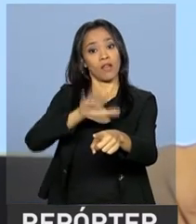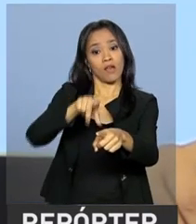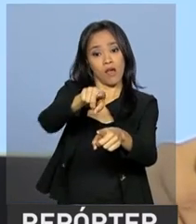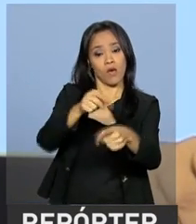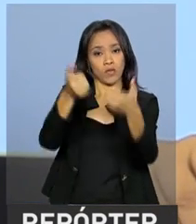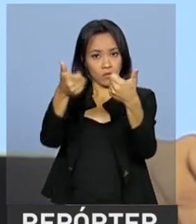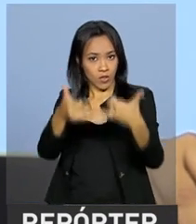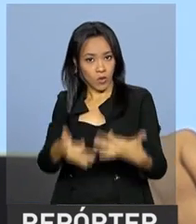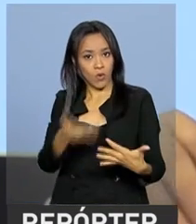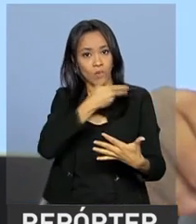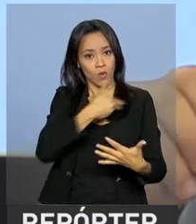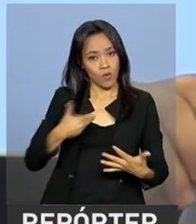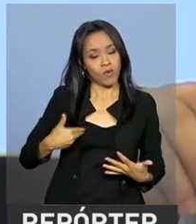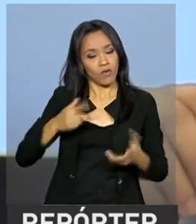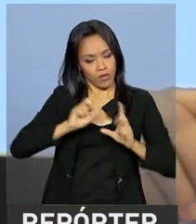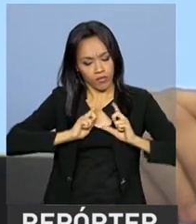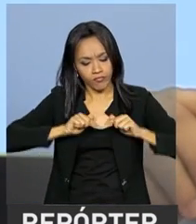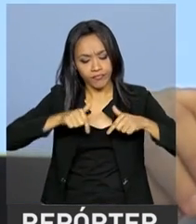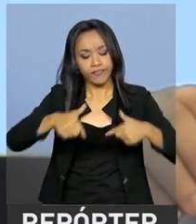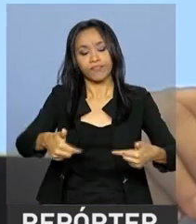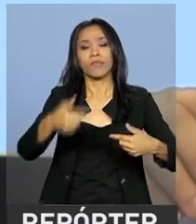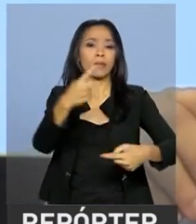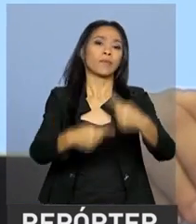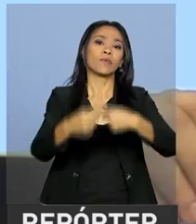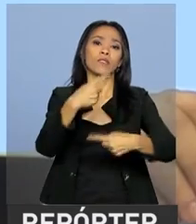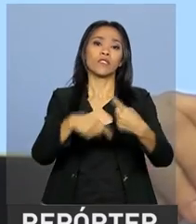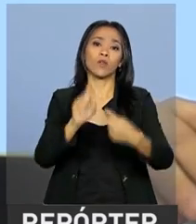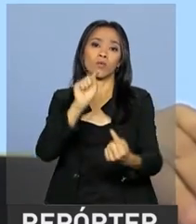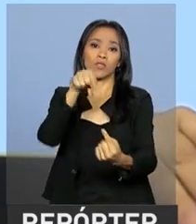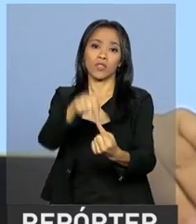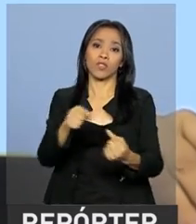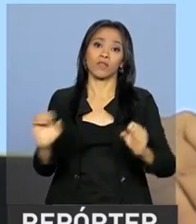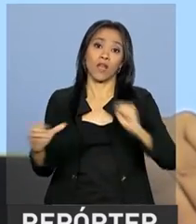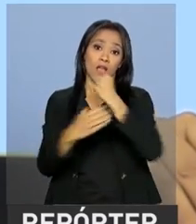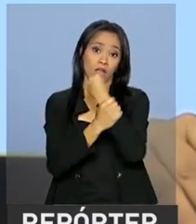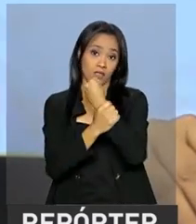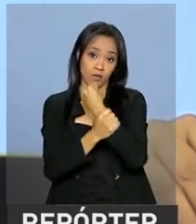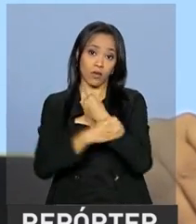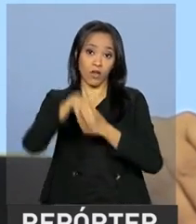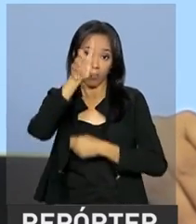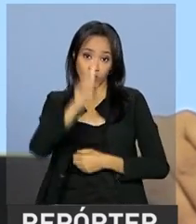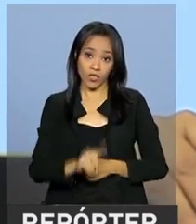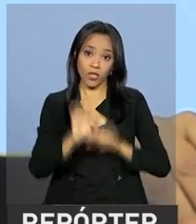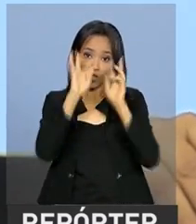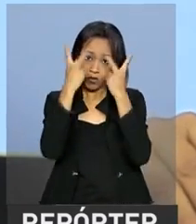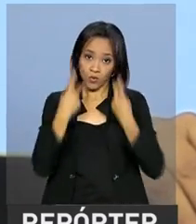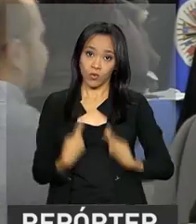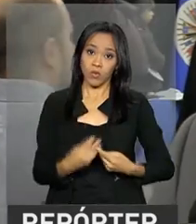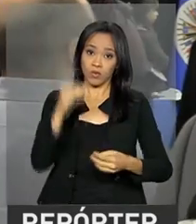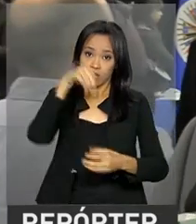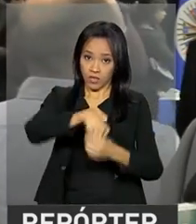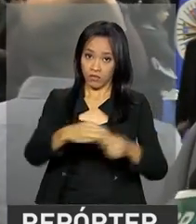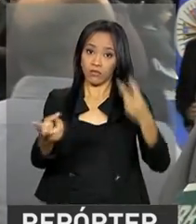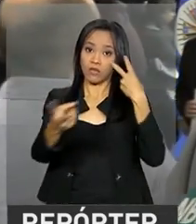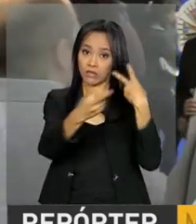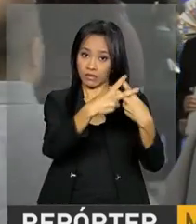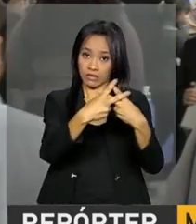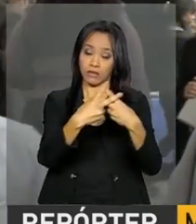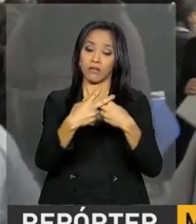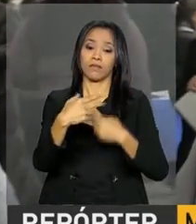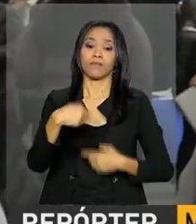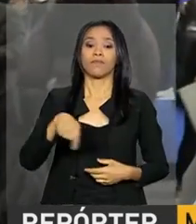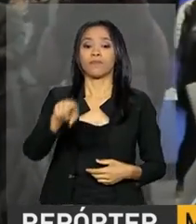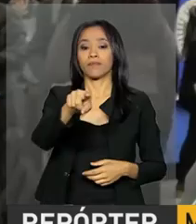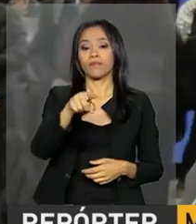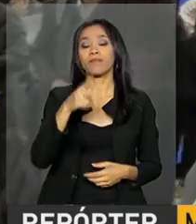destacou que o governo tem se empenhado em políticas para aumentar as garantias de direitos humanos no sistema carcerário. Ações